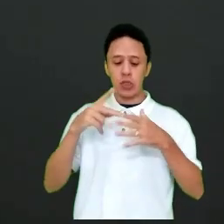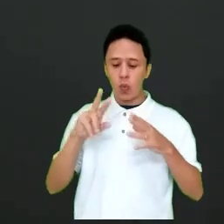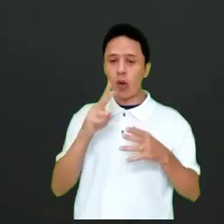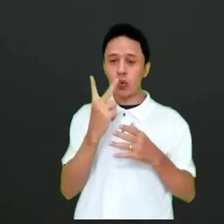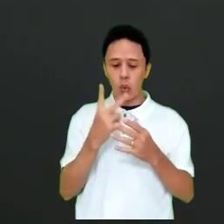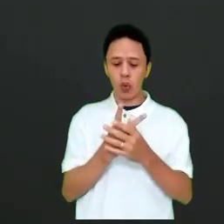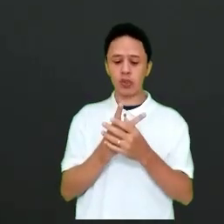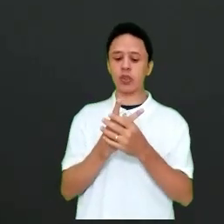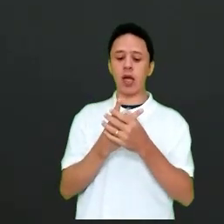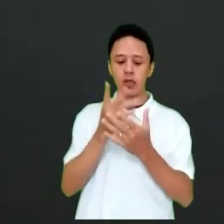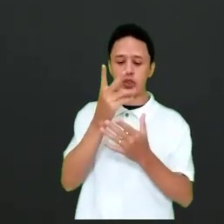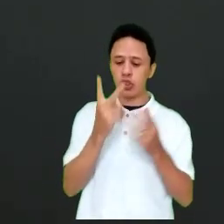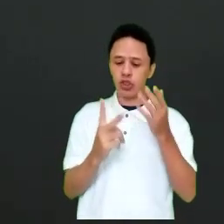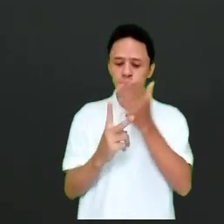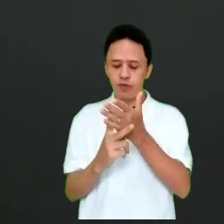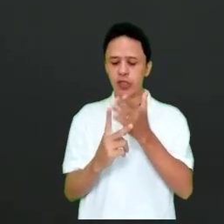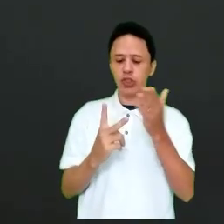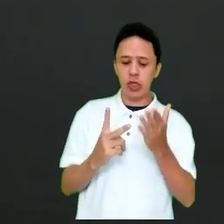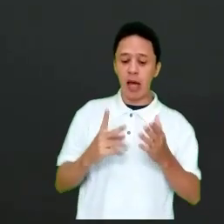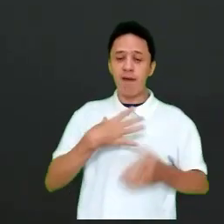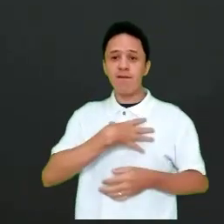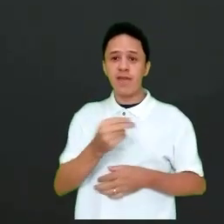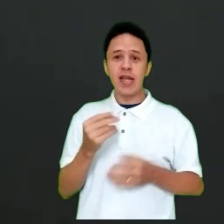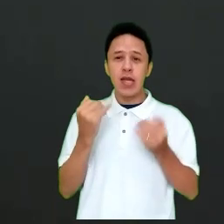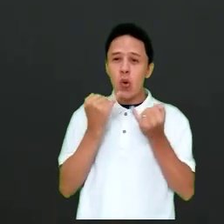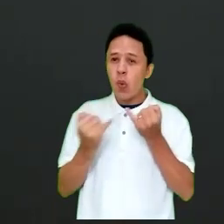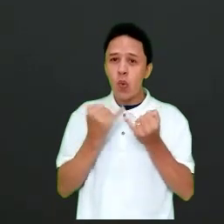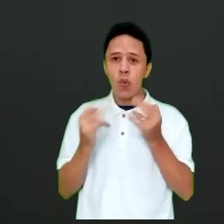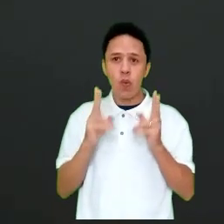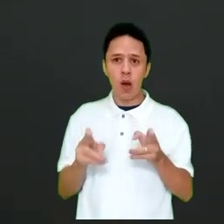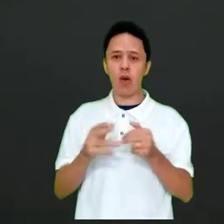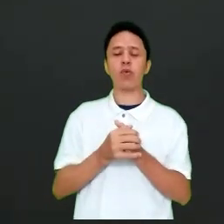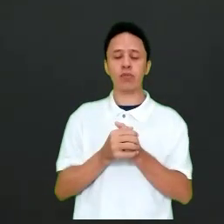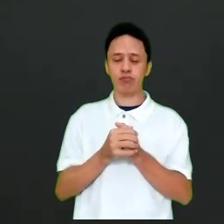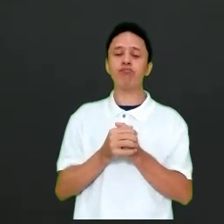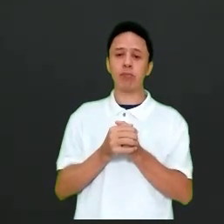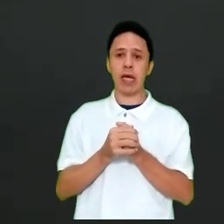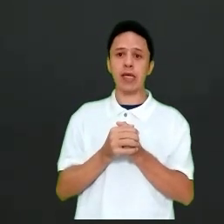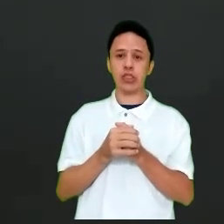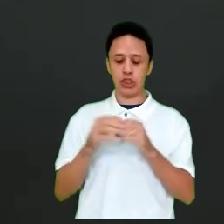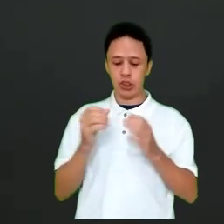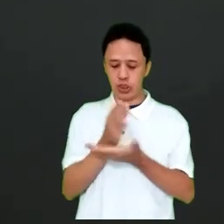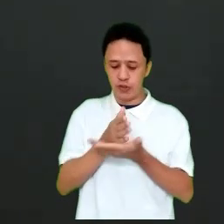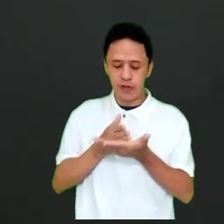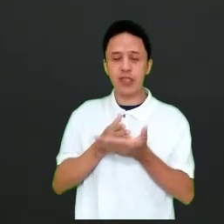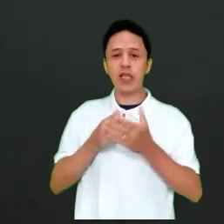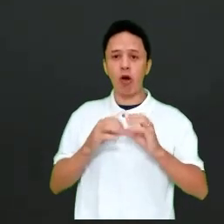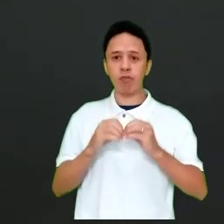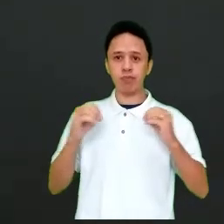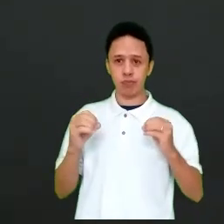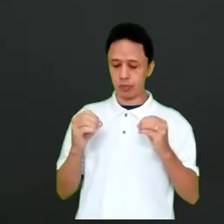mesmo se divide em duas, formando então duas células filhas idênticas a ela. Então, divisão binária, bi